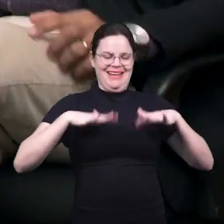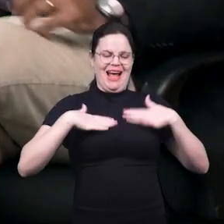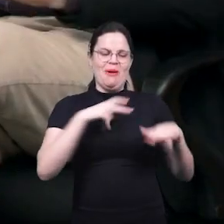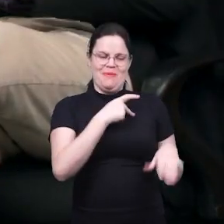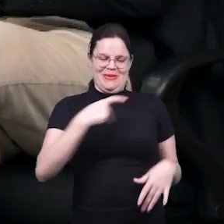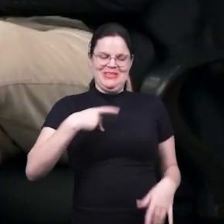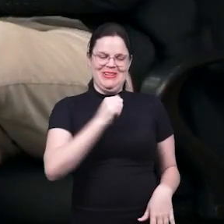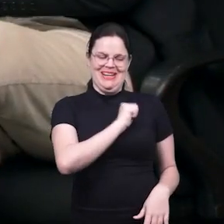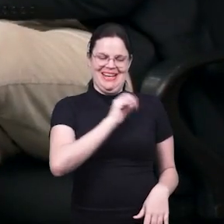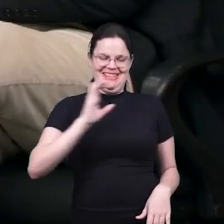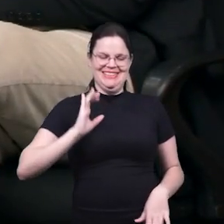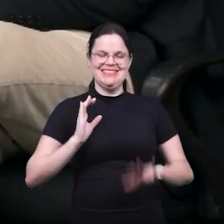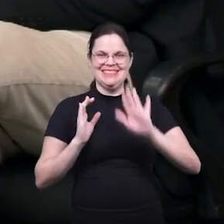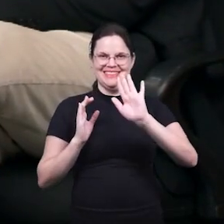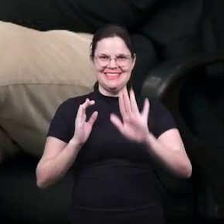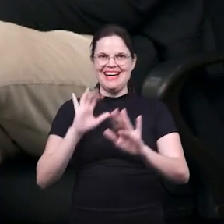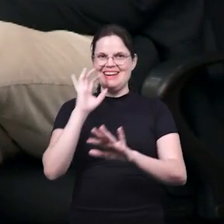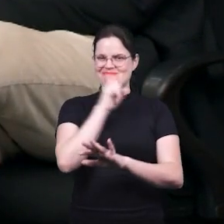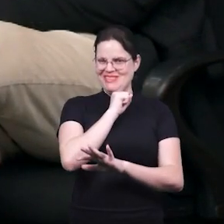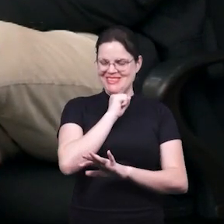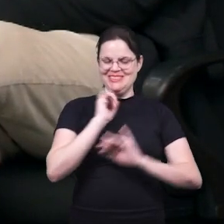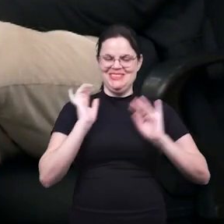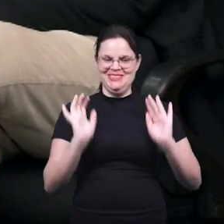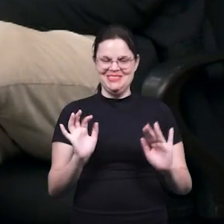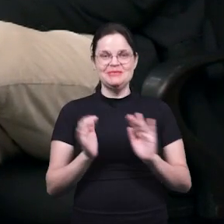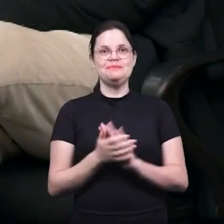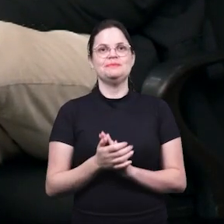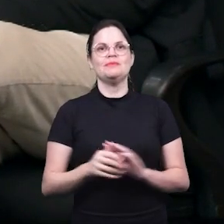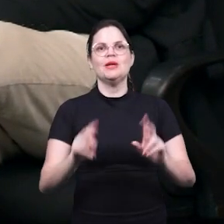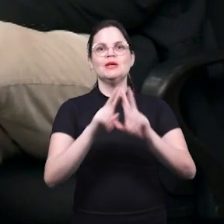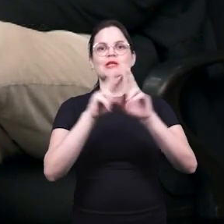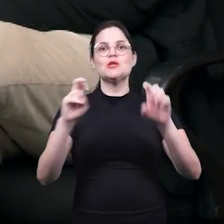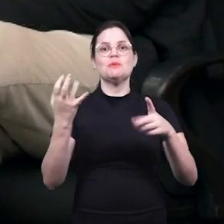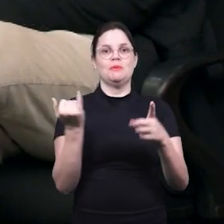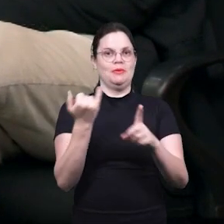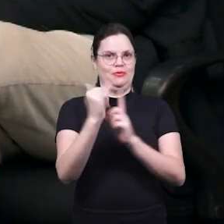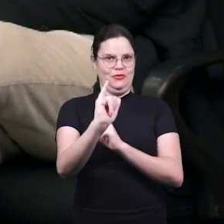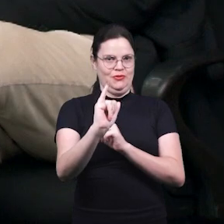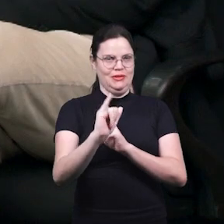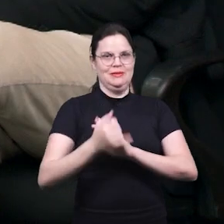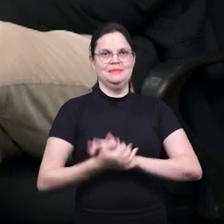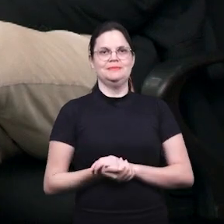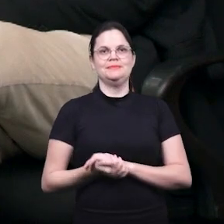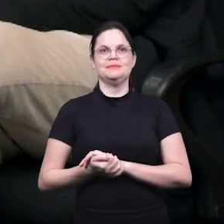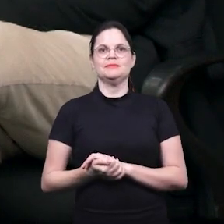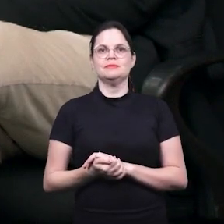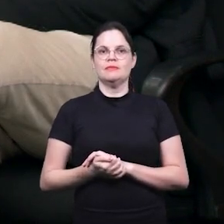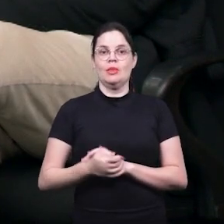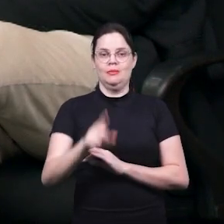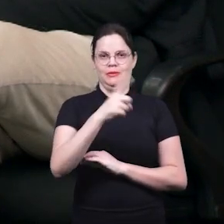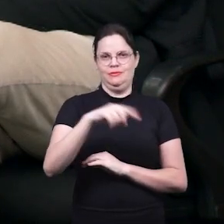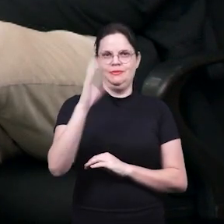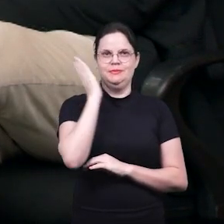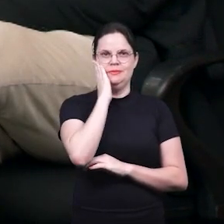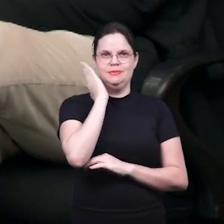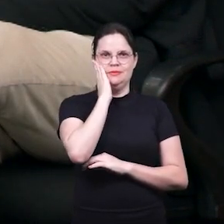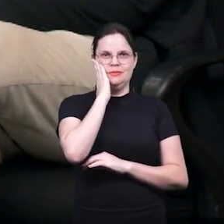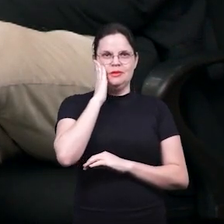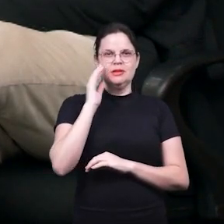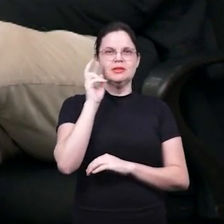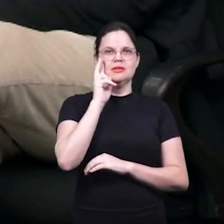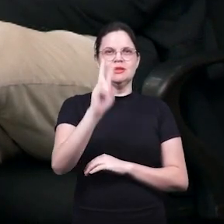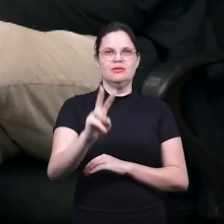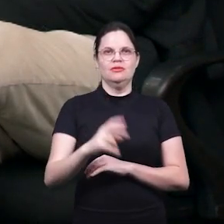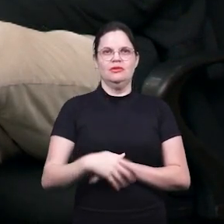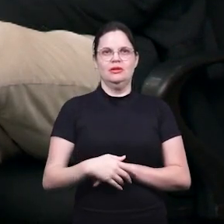só deixa eu fazer uma colocação aqui dentro da profecia. Para quem é literal, olha,